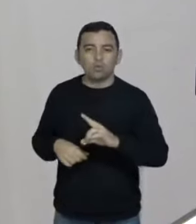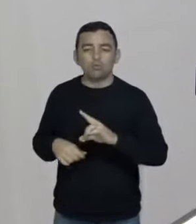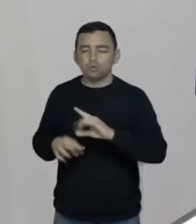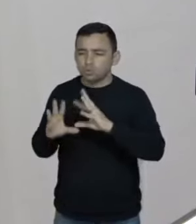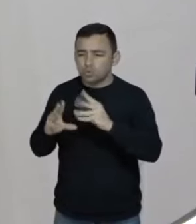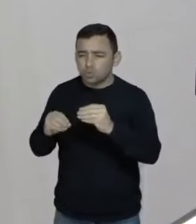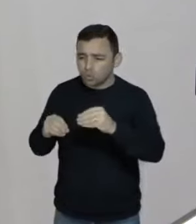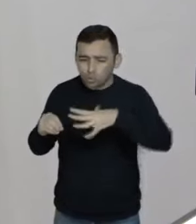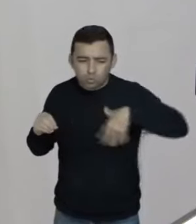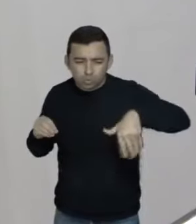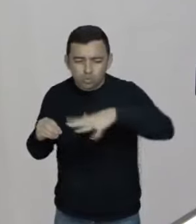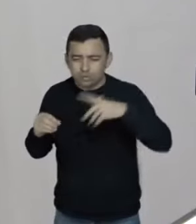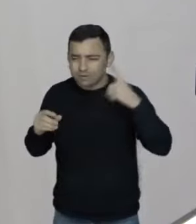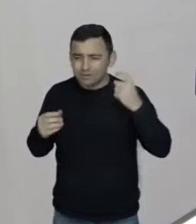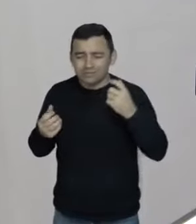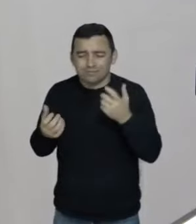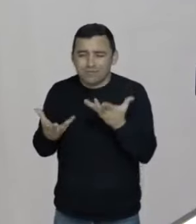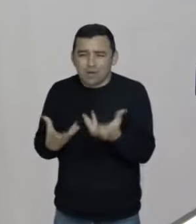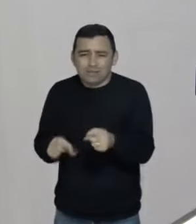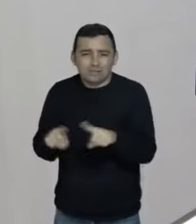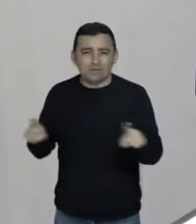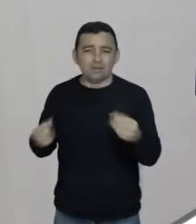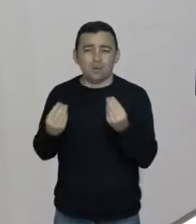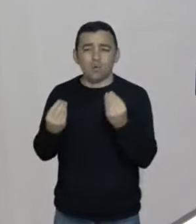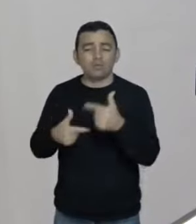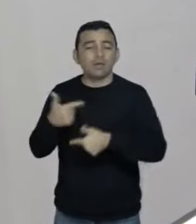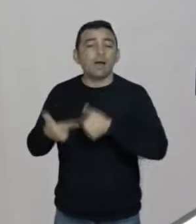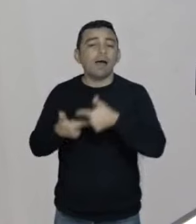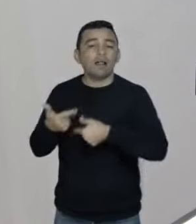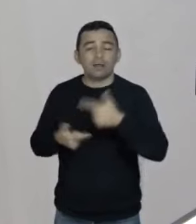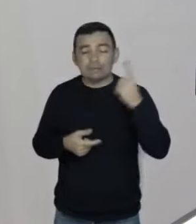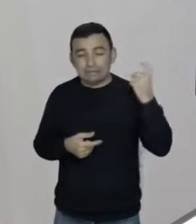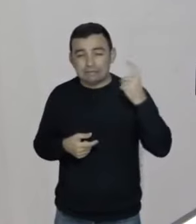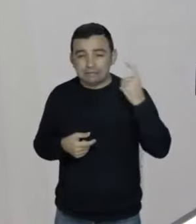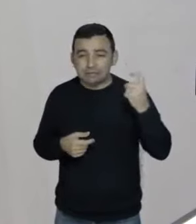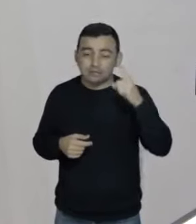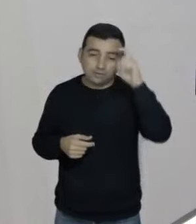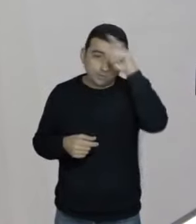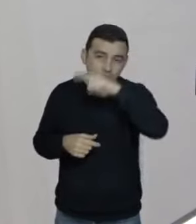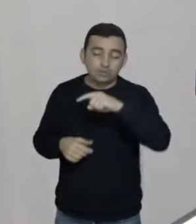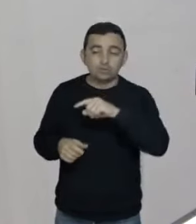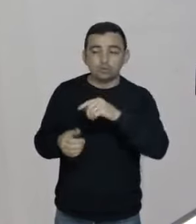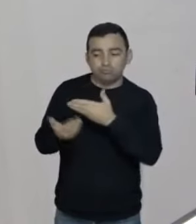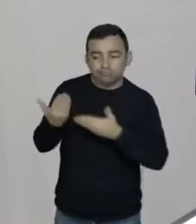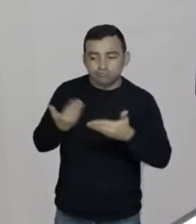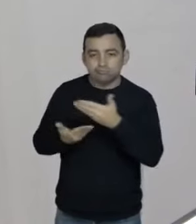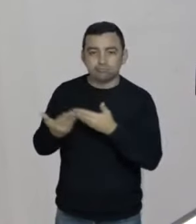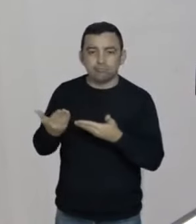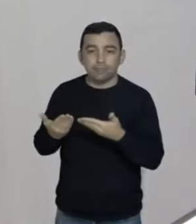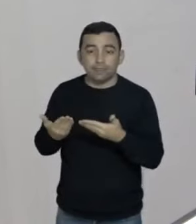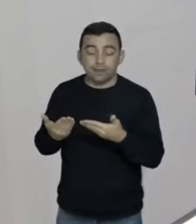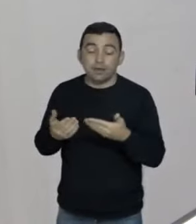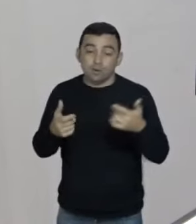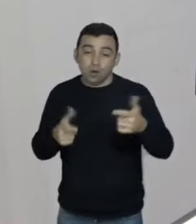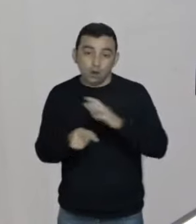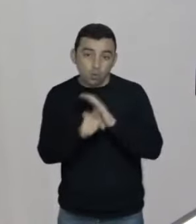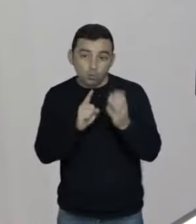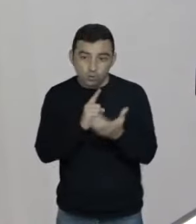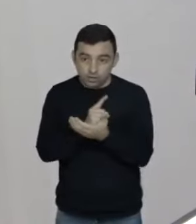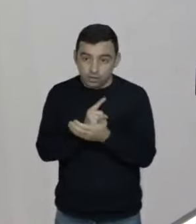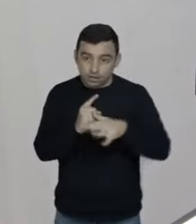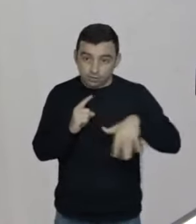é inaceitável para realizar suas atividades pedagógicas e socialização a comunidade da coceira do Pirajuba é já